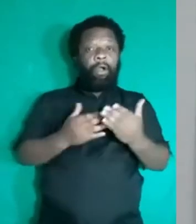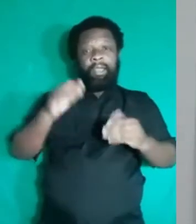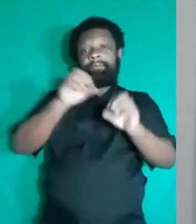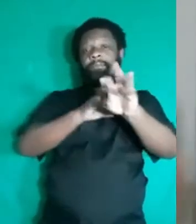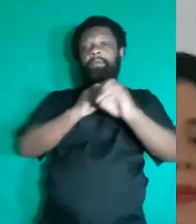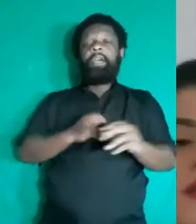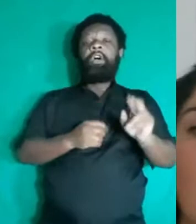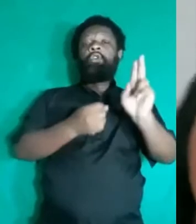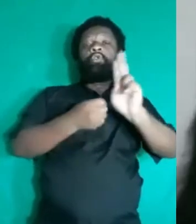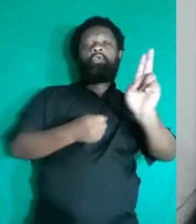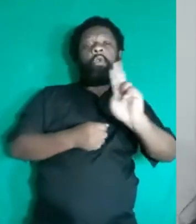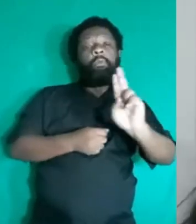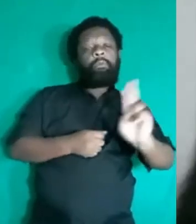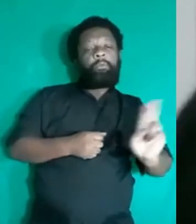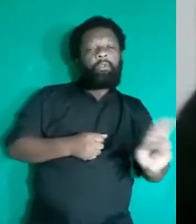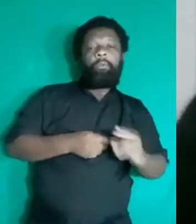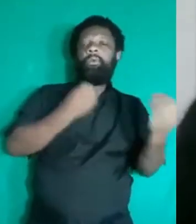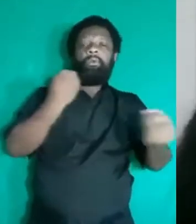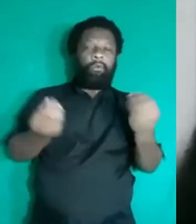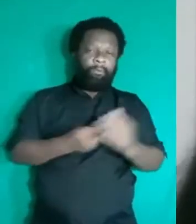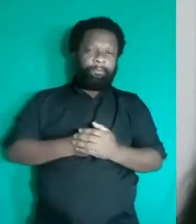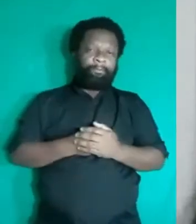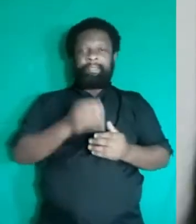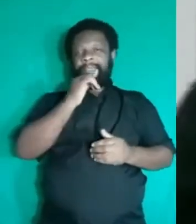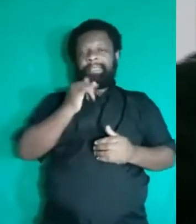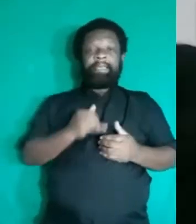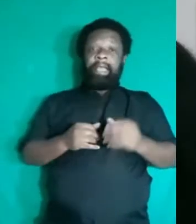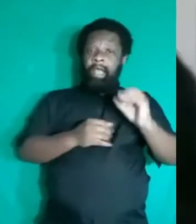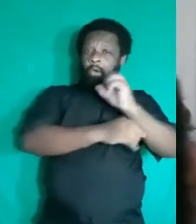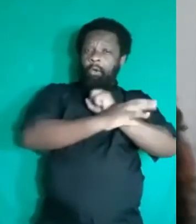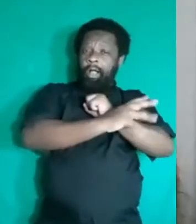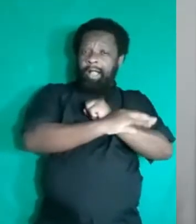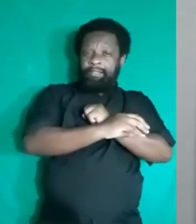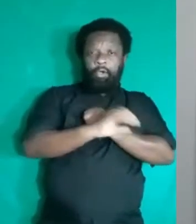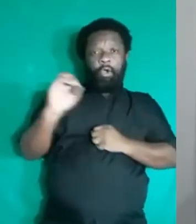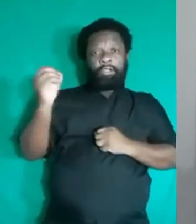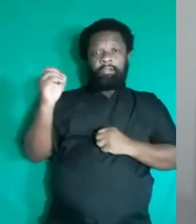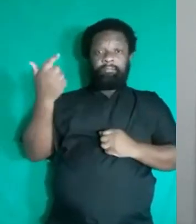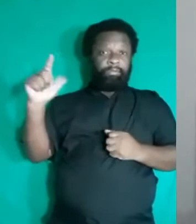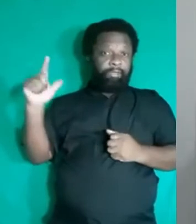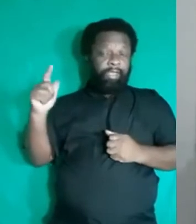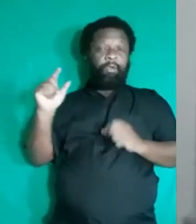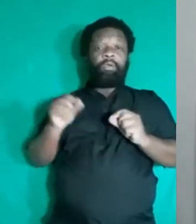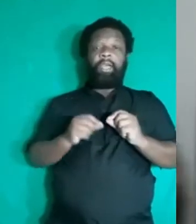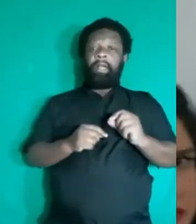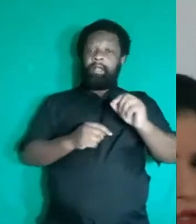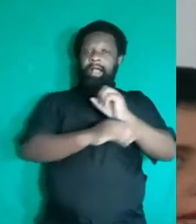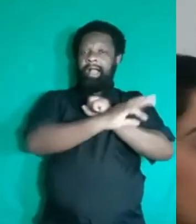errarem. Bom, pessoal, agora nós vamos aprender a nomenclatura dos ácidos. Para os hidrácidos, que são aqueles ácidos